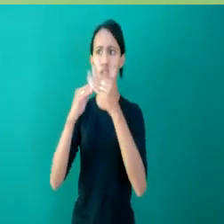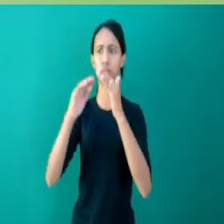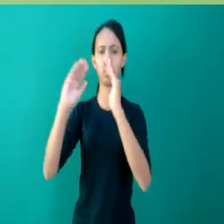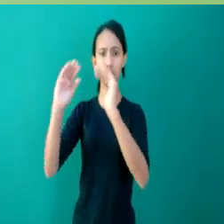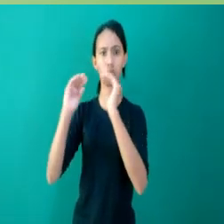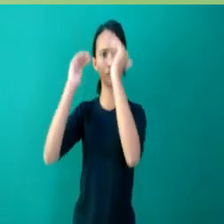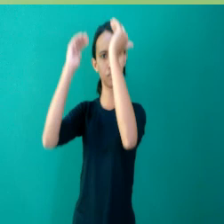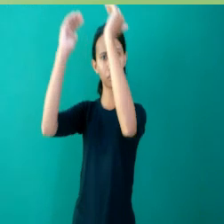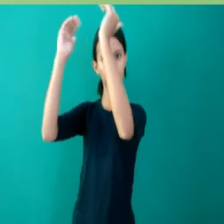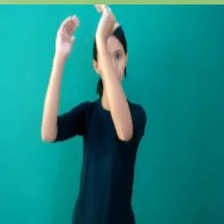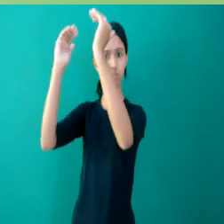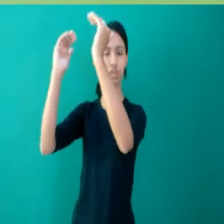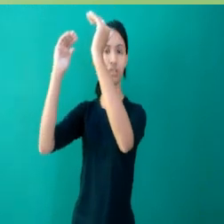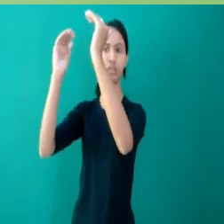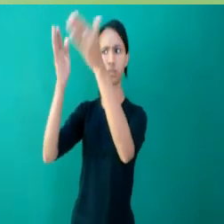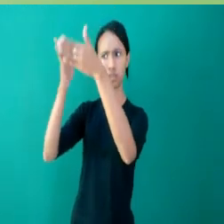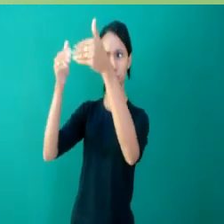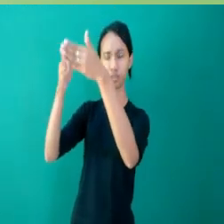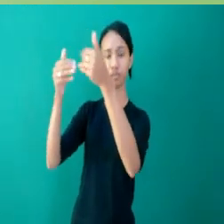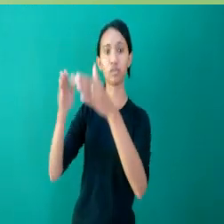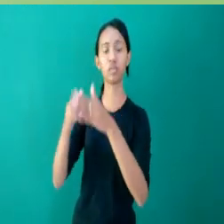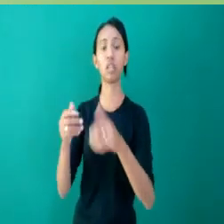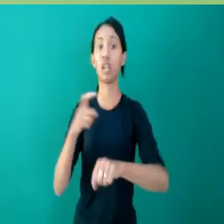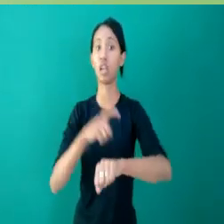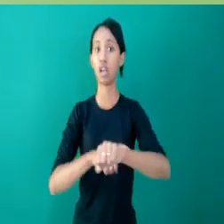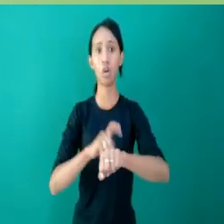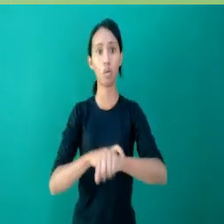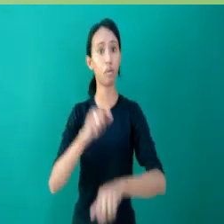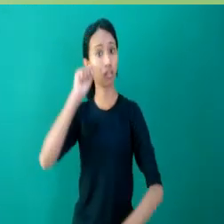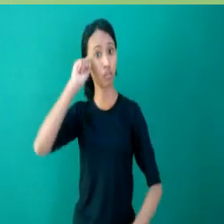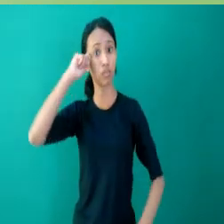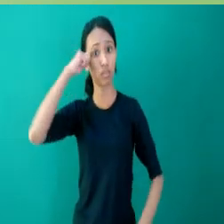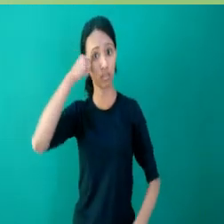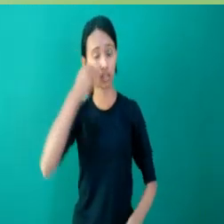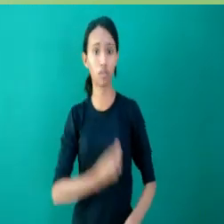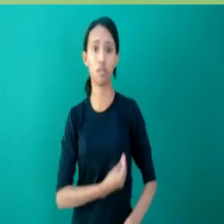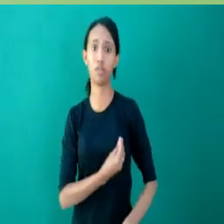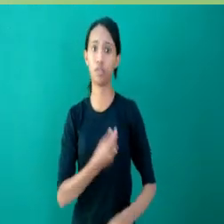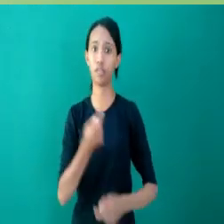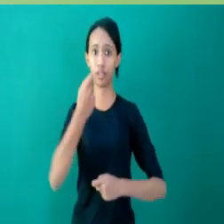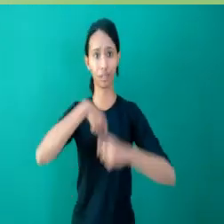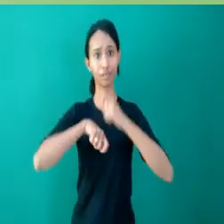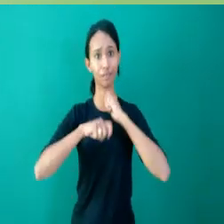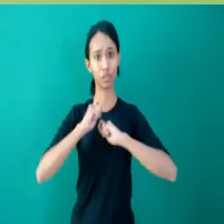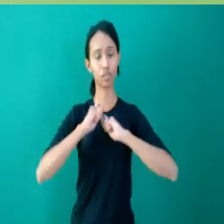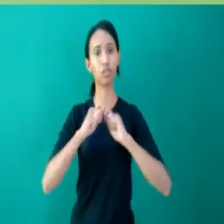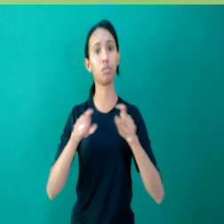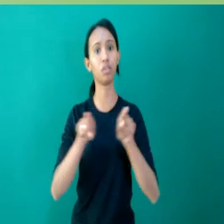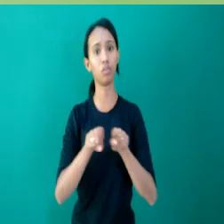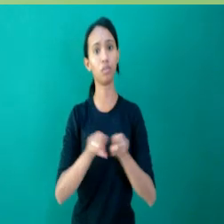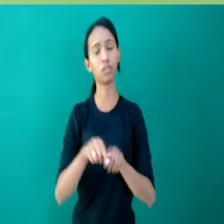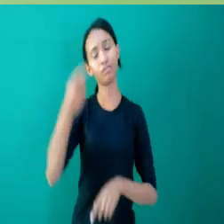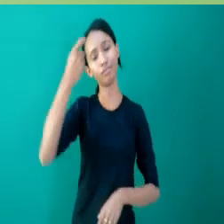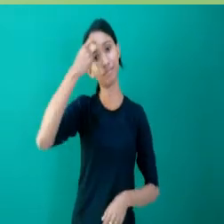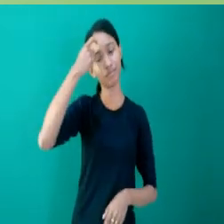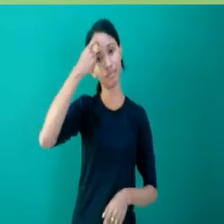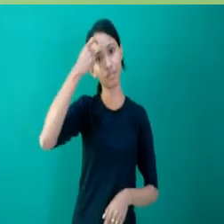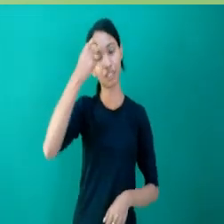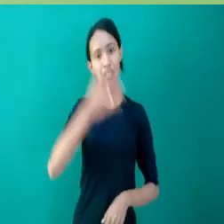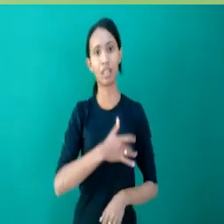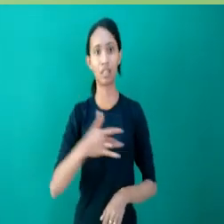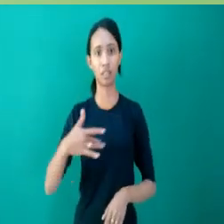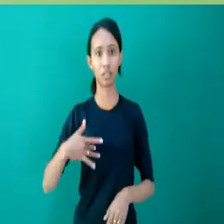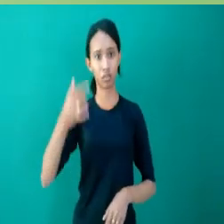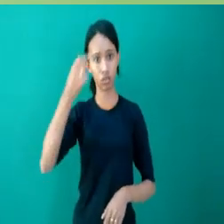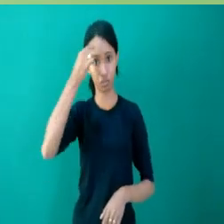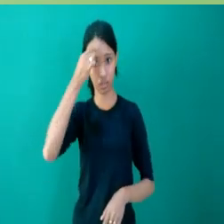as autoridades. É o momento que o povo negro vive tanto a dimensão econômica quanto a dimensão mental. A saúde